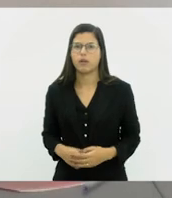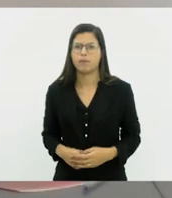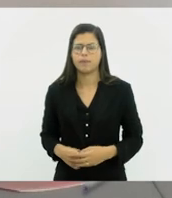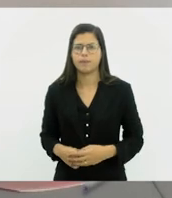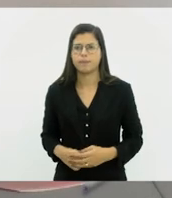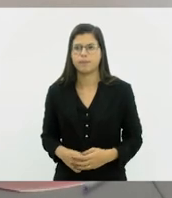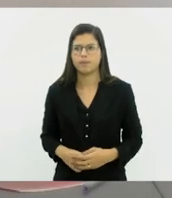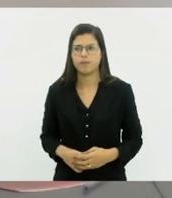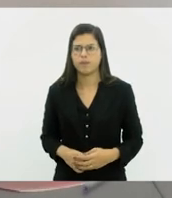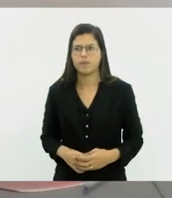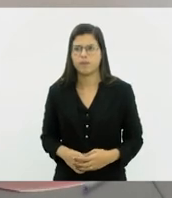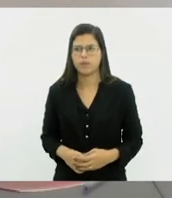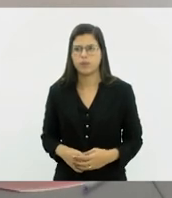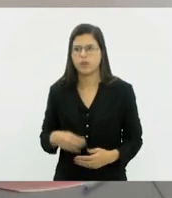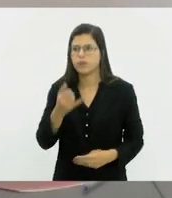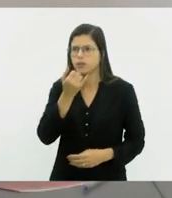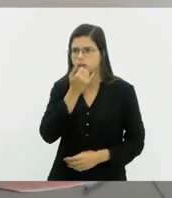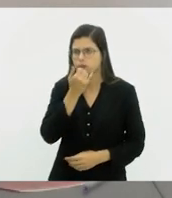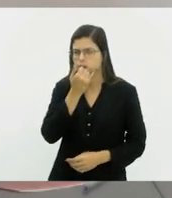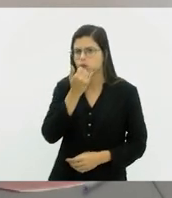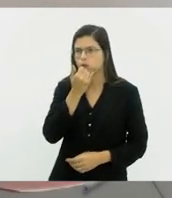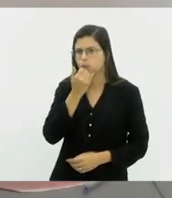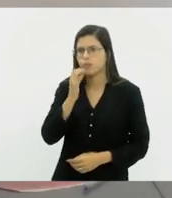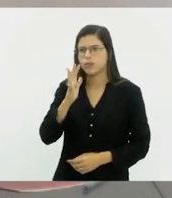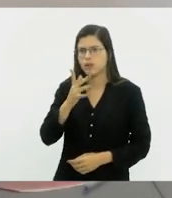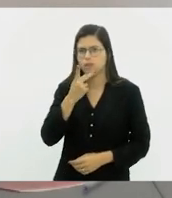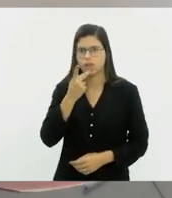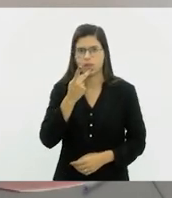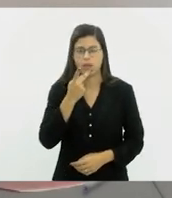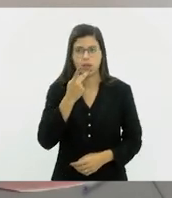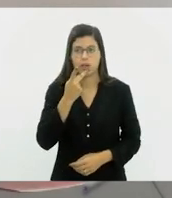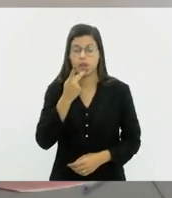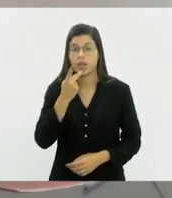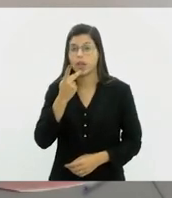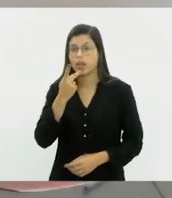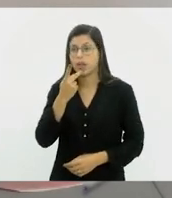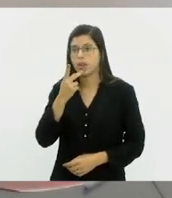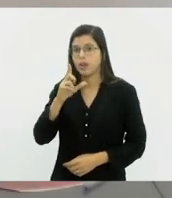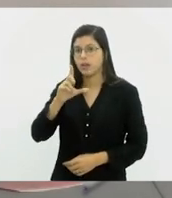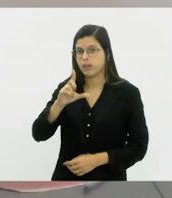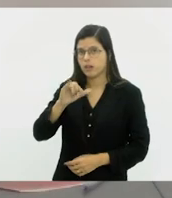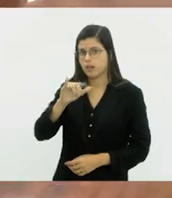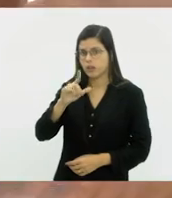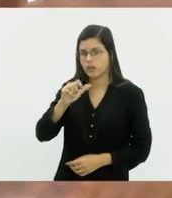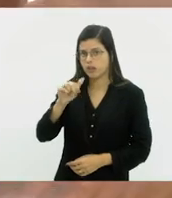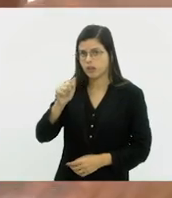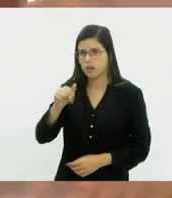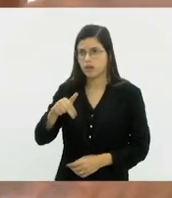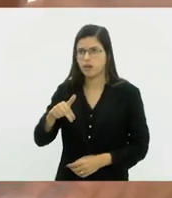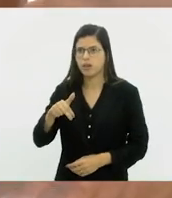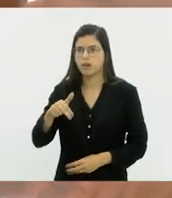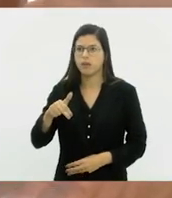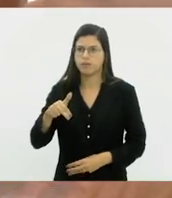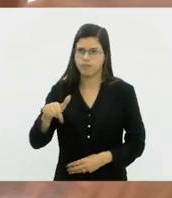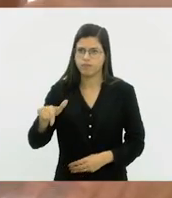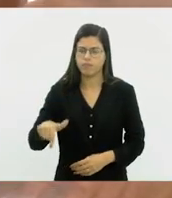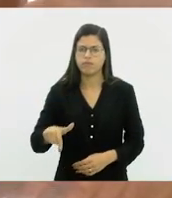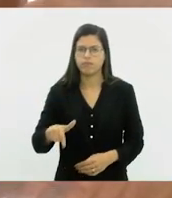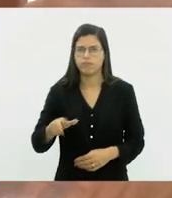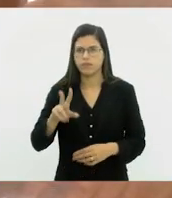eh ah não desculpa o Júlio Barroso eu falei a lilan Leonel Que bom que você tá a